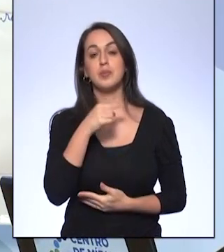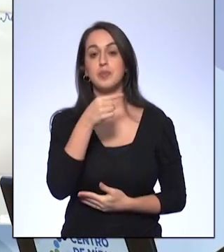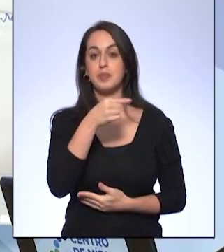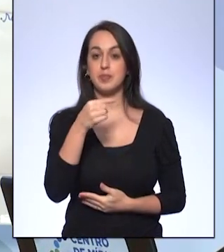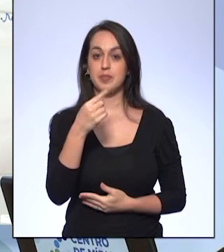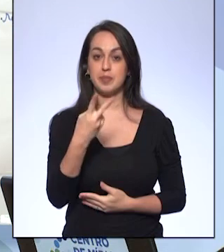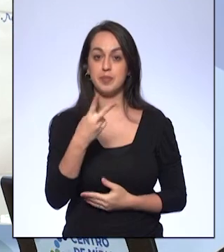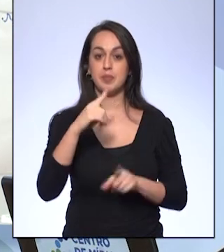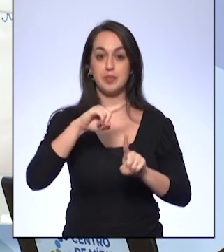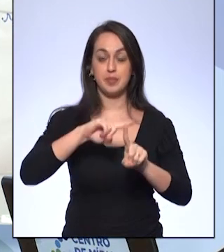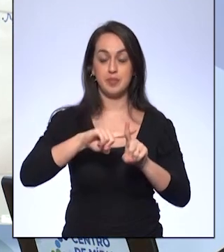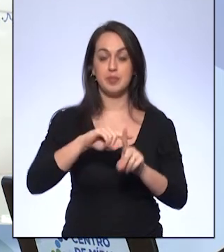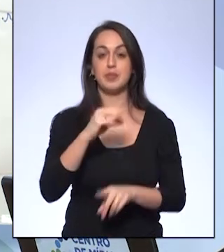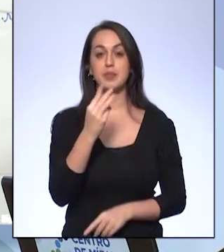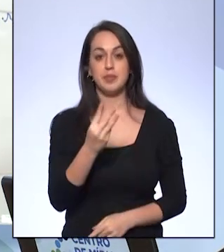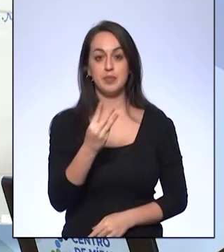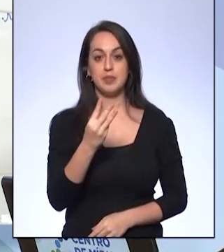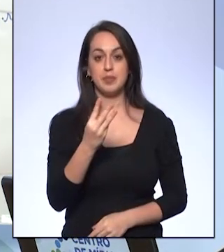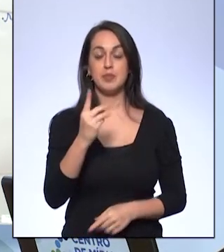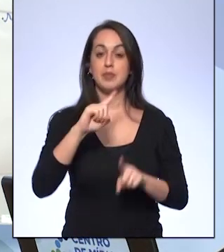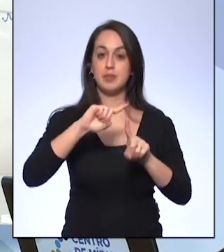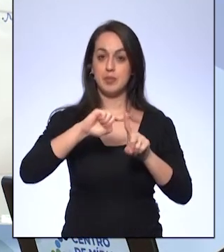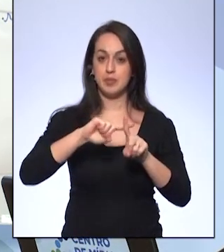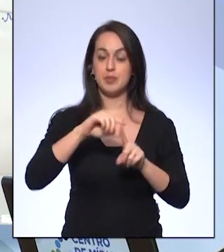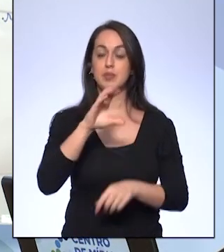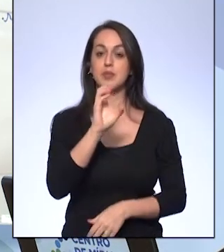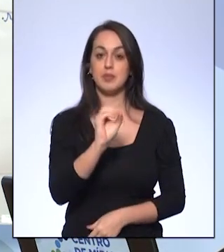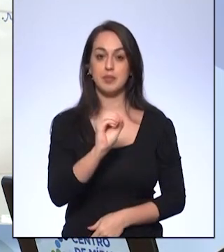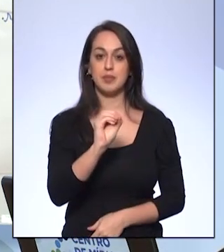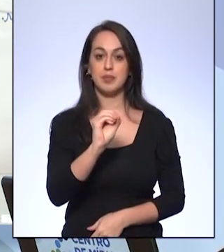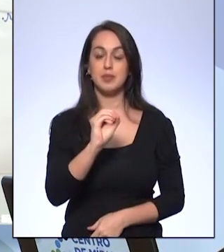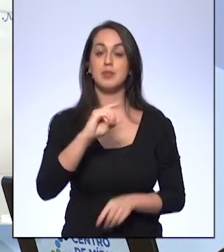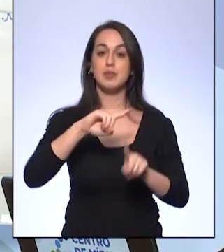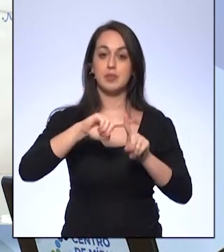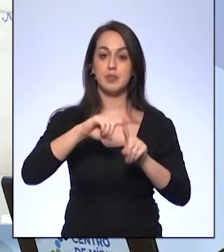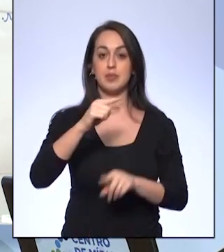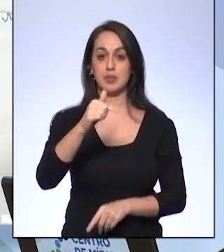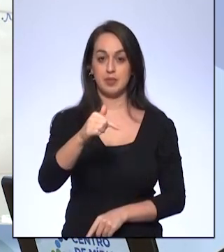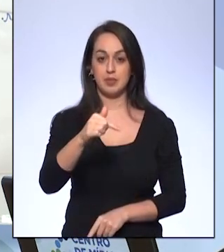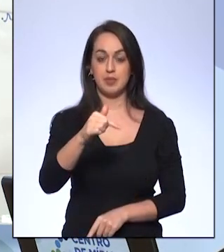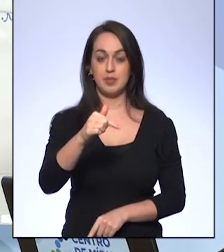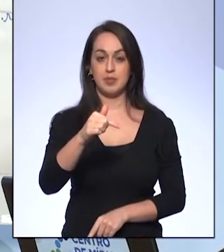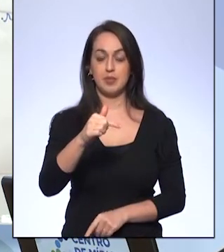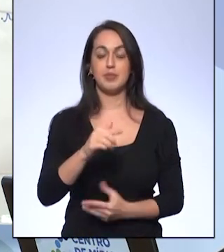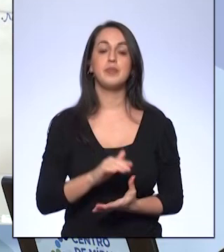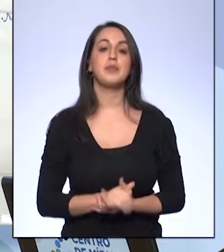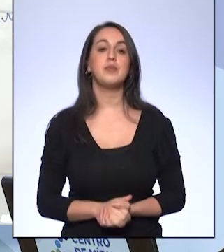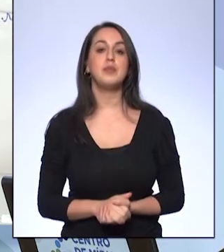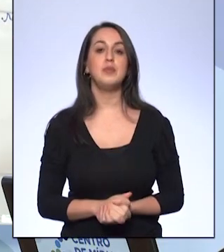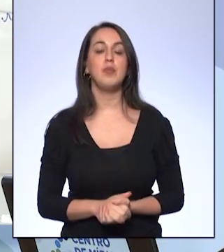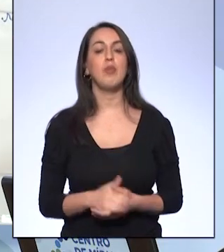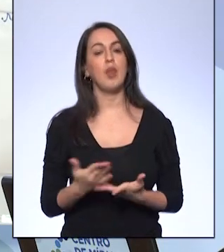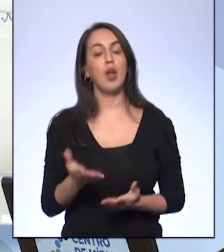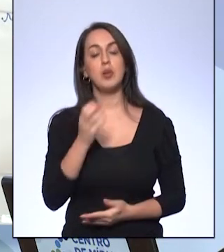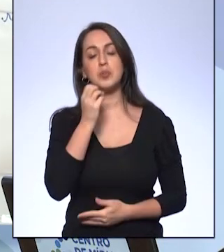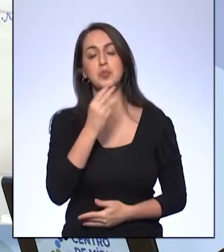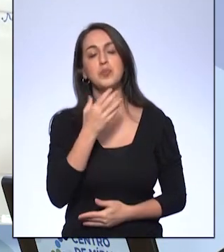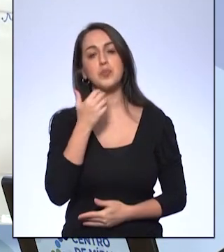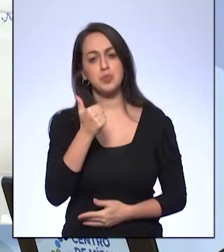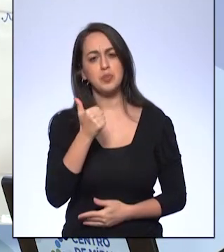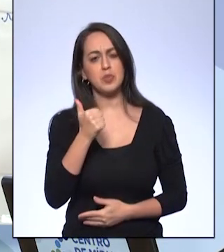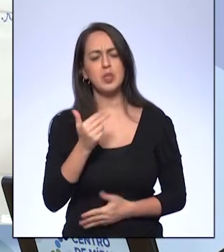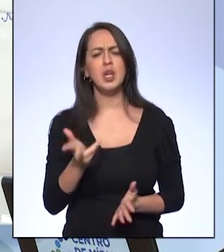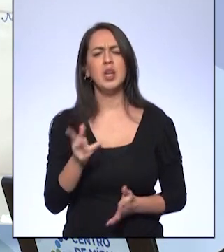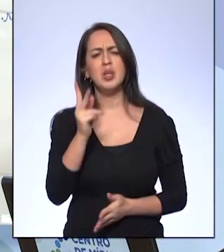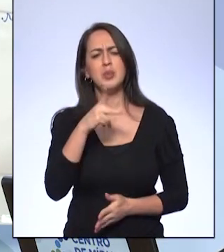-2 mais 3 mais 0 mais 7. Muito bem, você fala assim, professora, precisa colocar